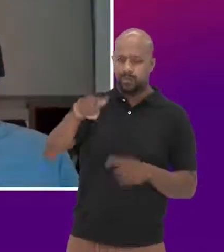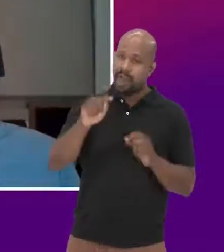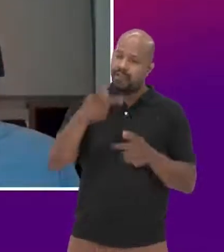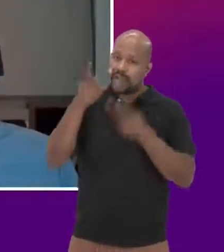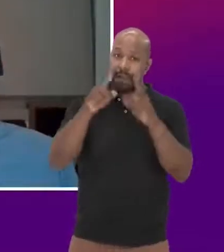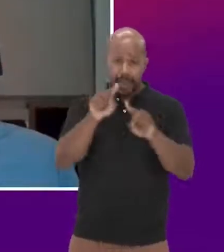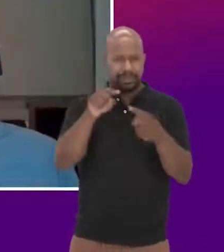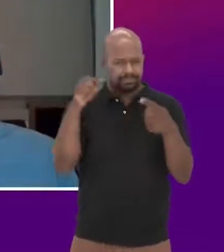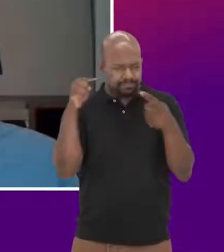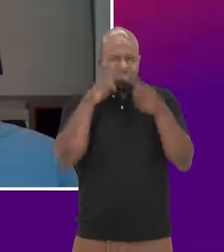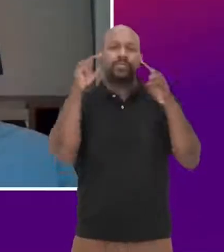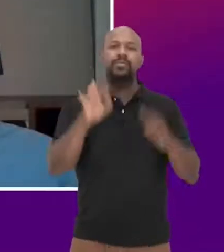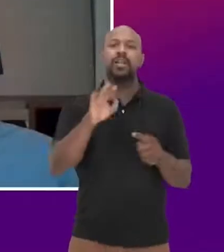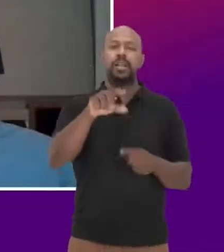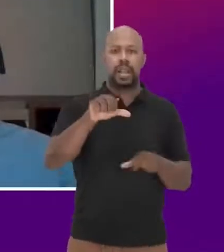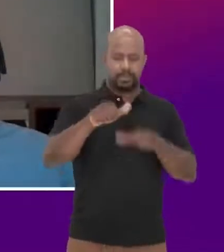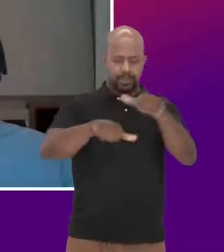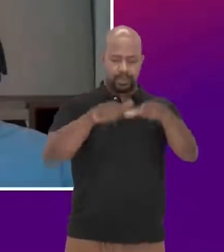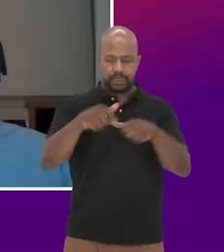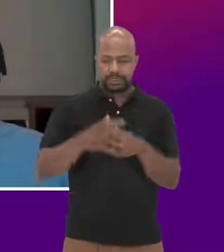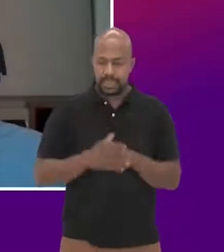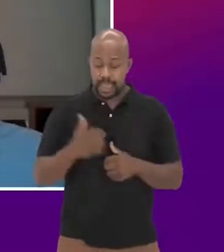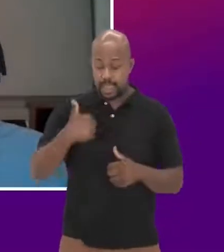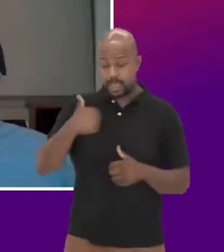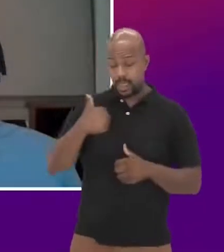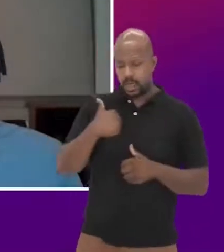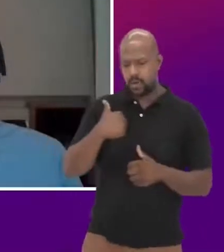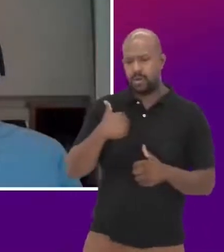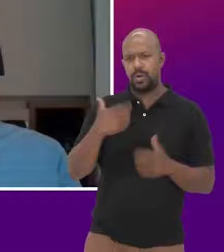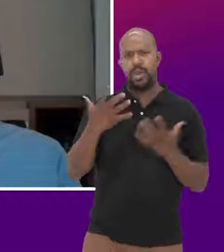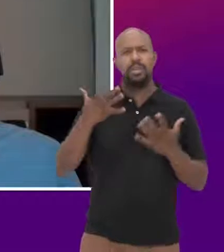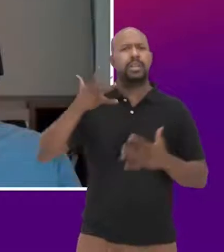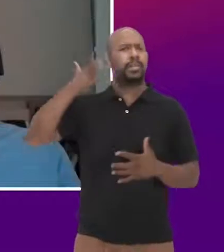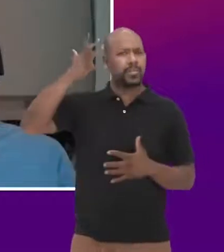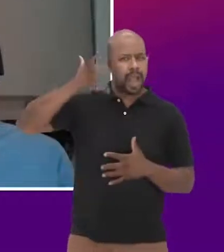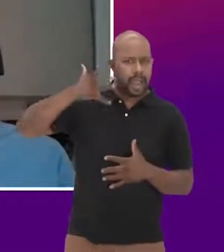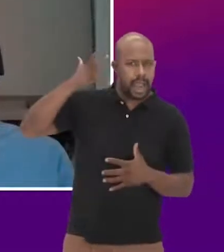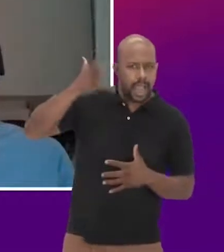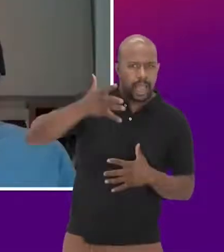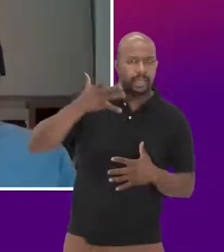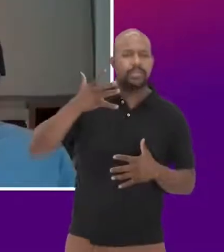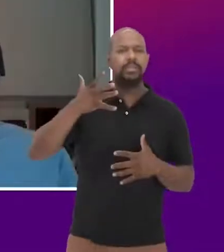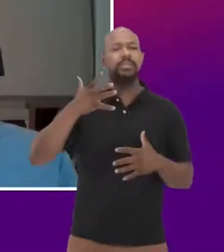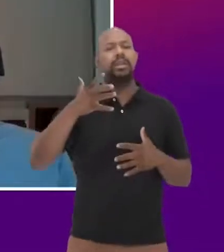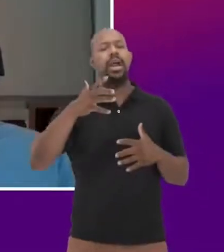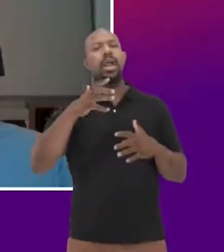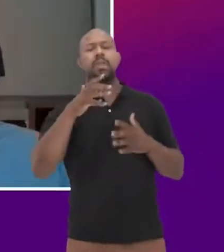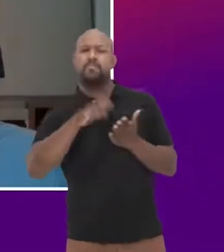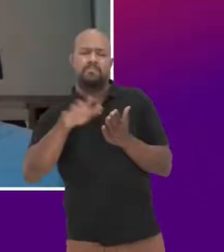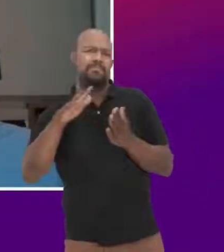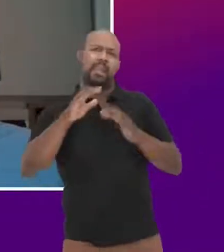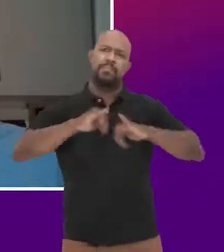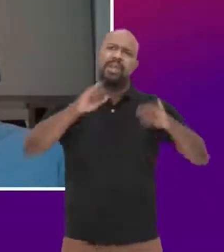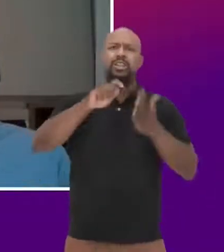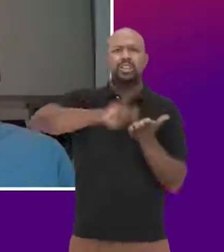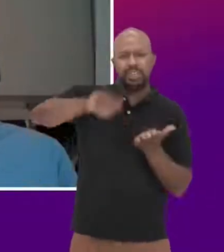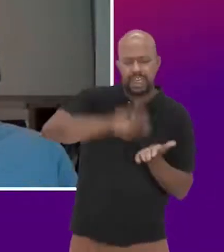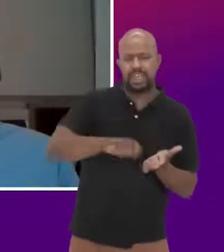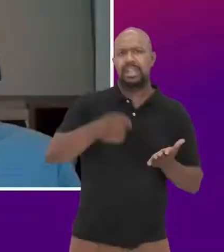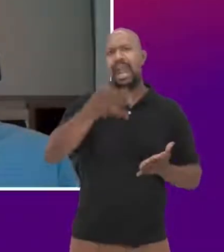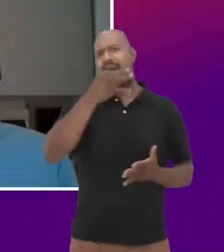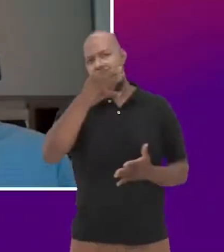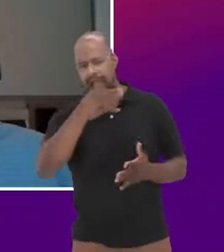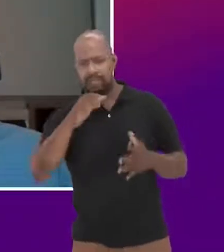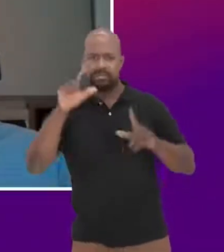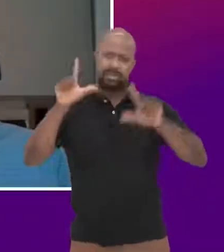vocês terem uma ideia da mudança, eu, entre palestra, imprensa escrita, rádio, televisão, que